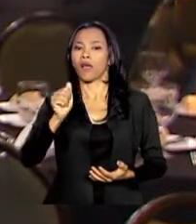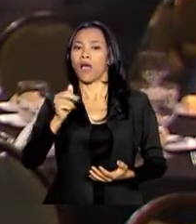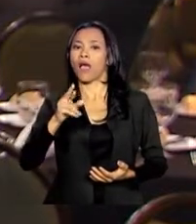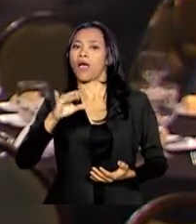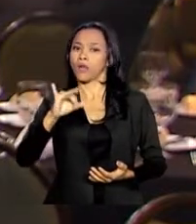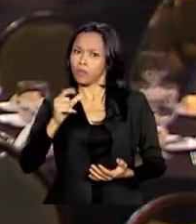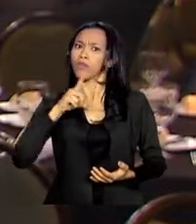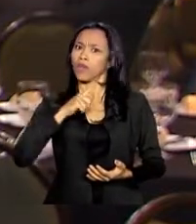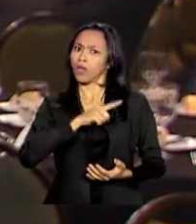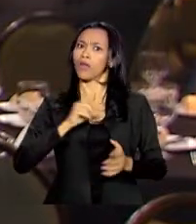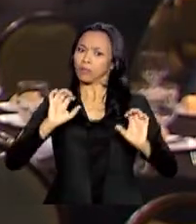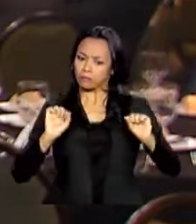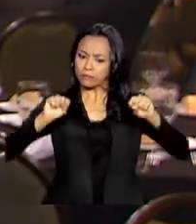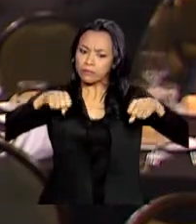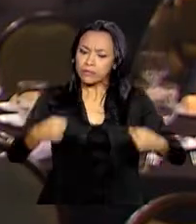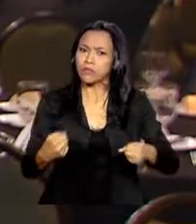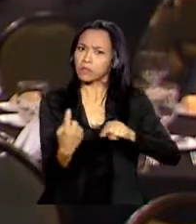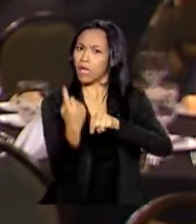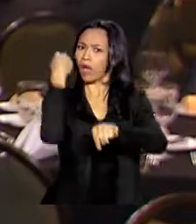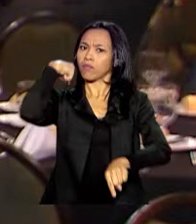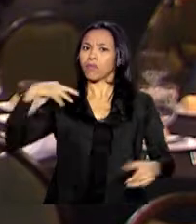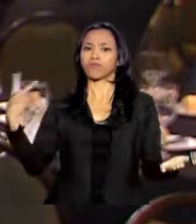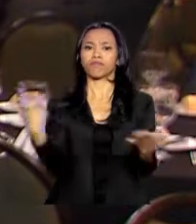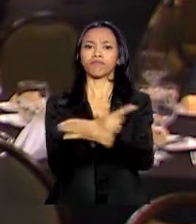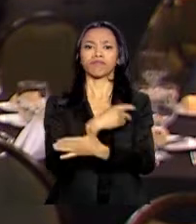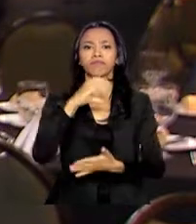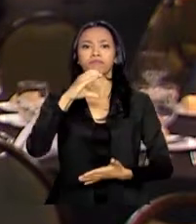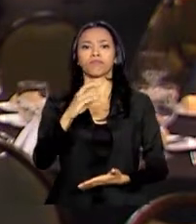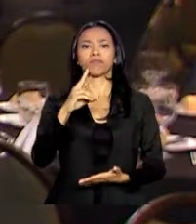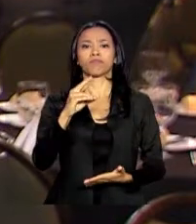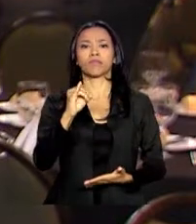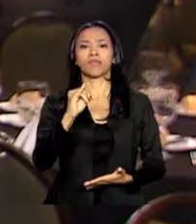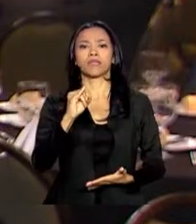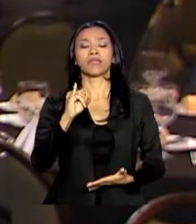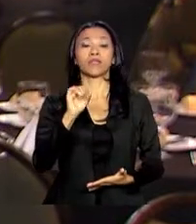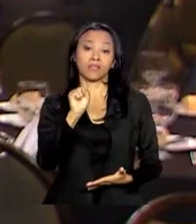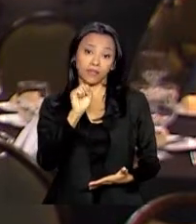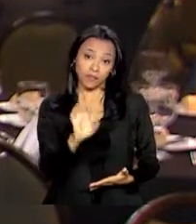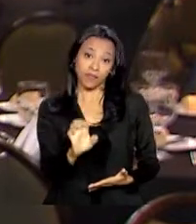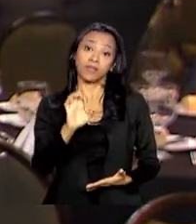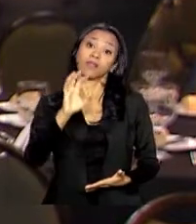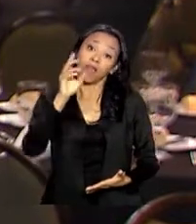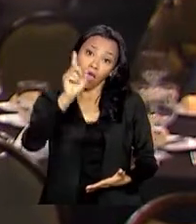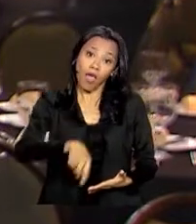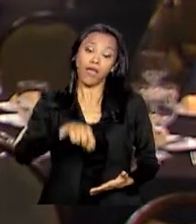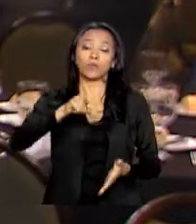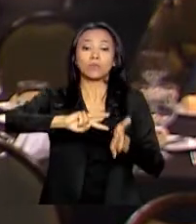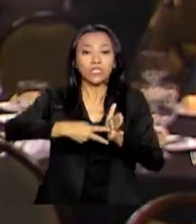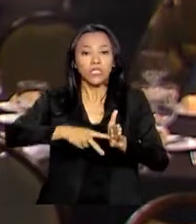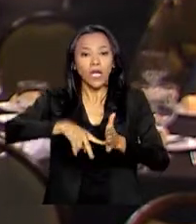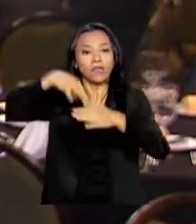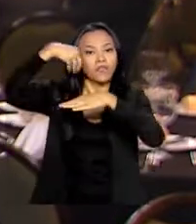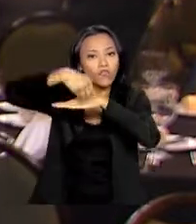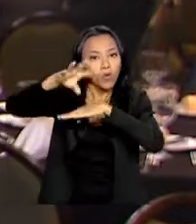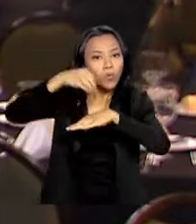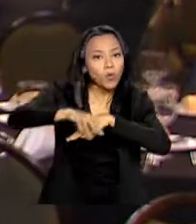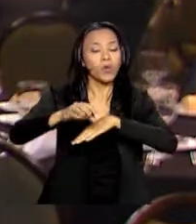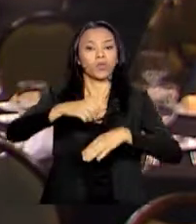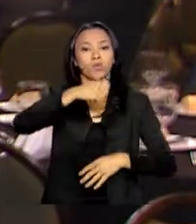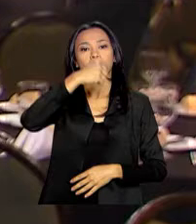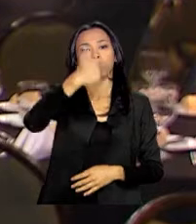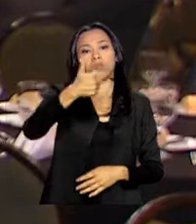atingiu o país um estudo da do próprio cecove que do sindicato da habitação mostra que no primeiro semestre